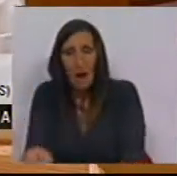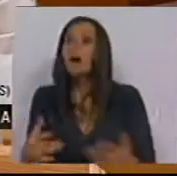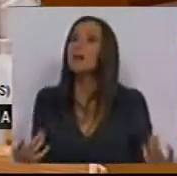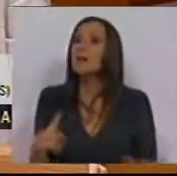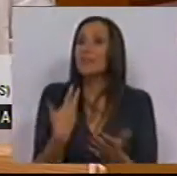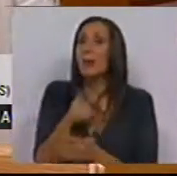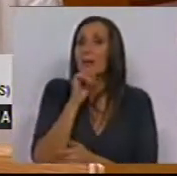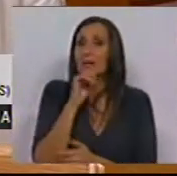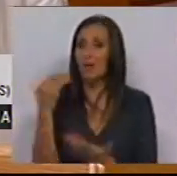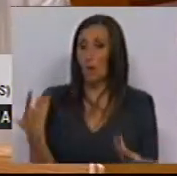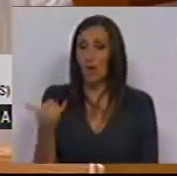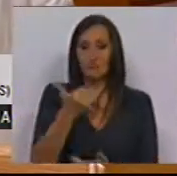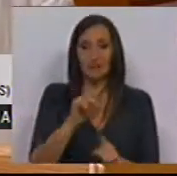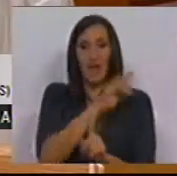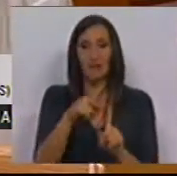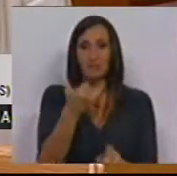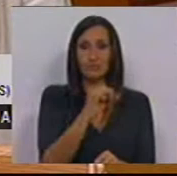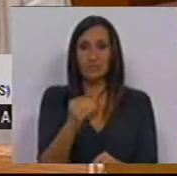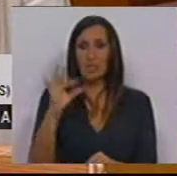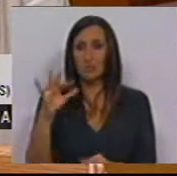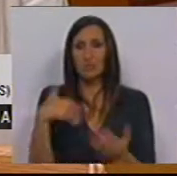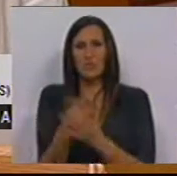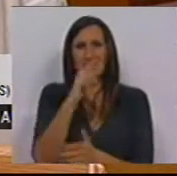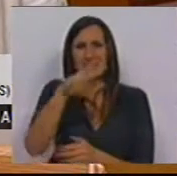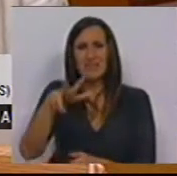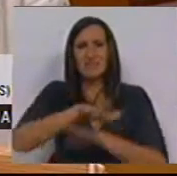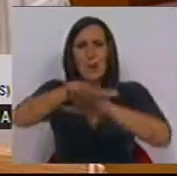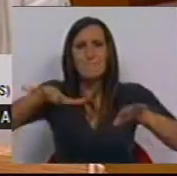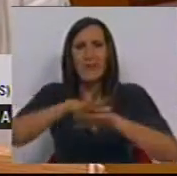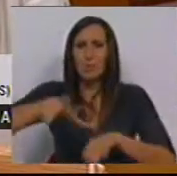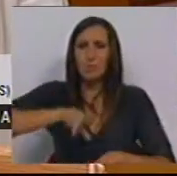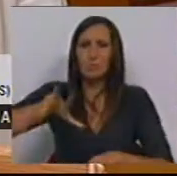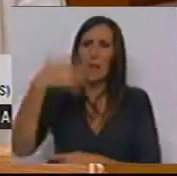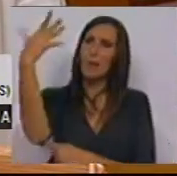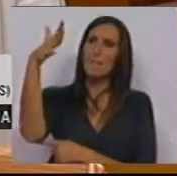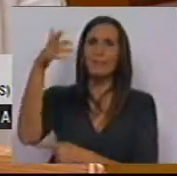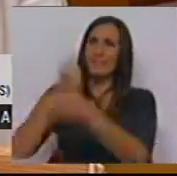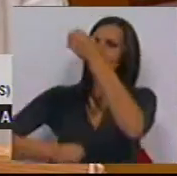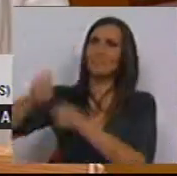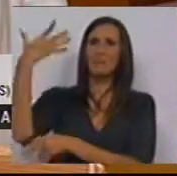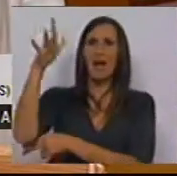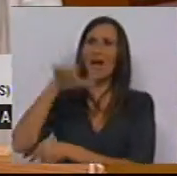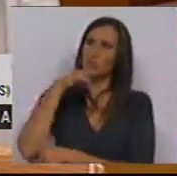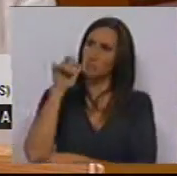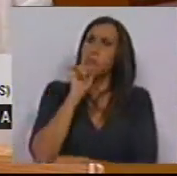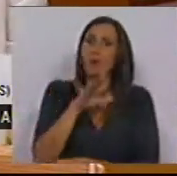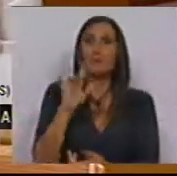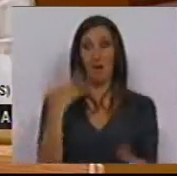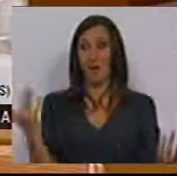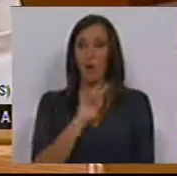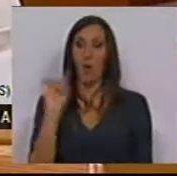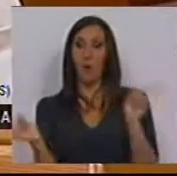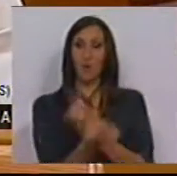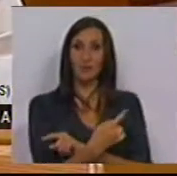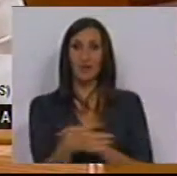Permitiu, chegados a 2014, que 300 praias tivessem podido hastear a bandeira azul. Mas há o reverso da medalha